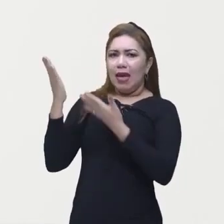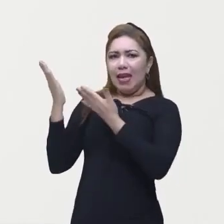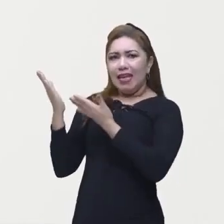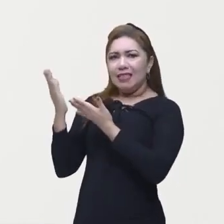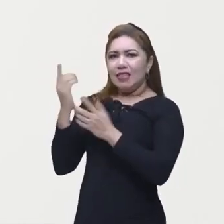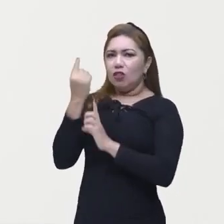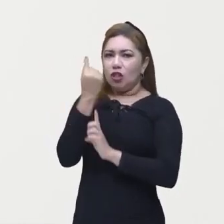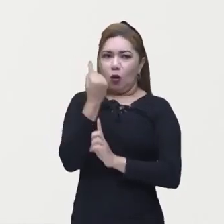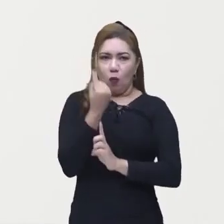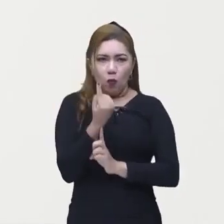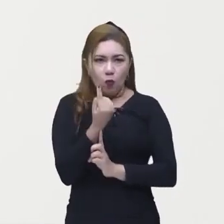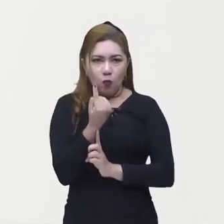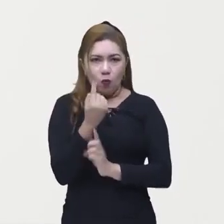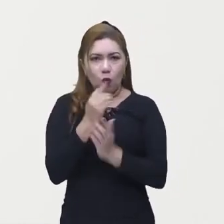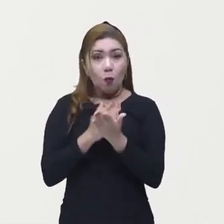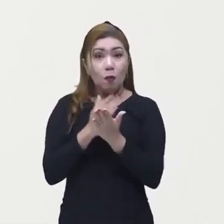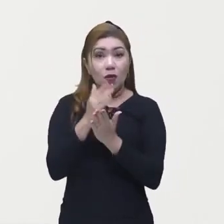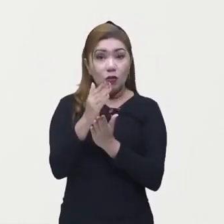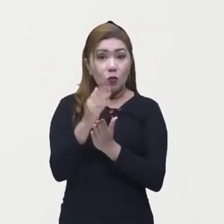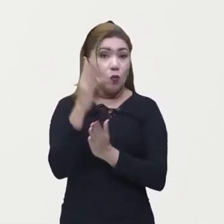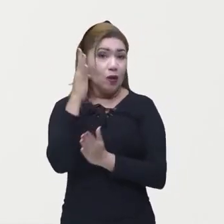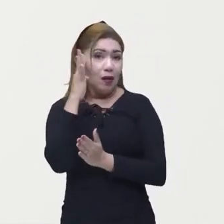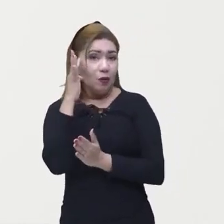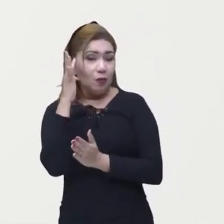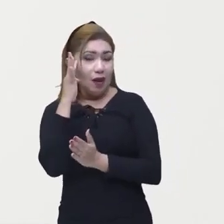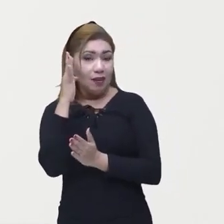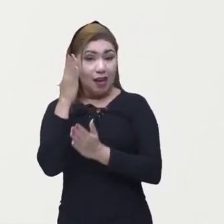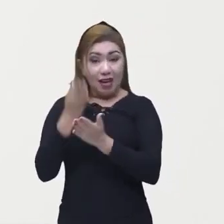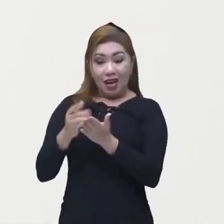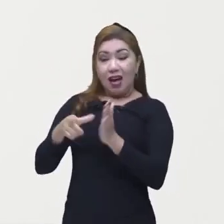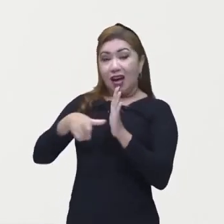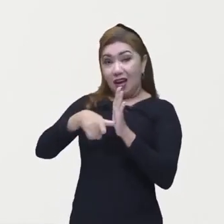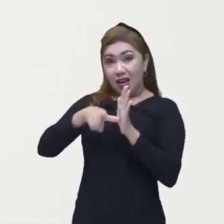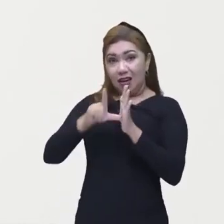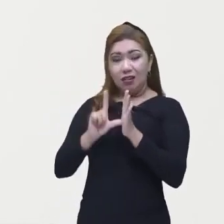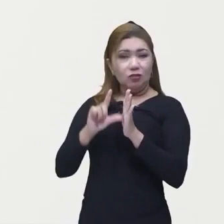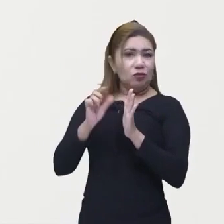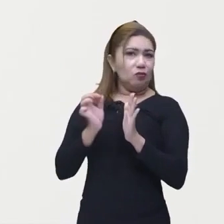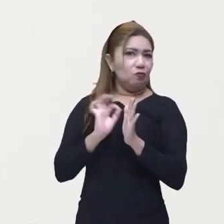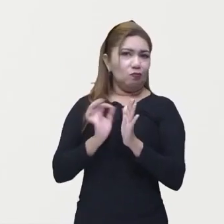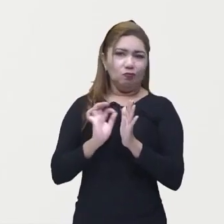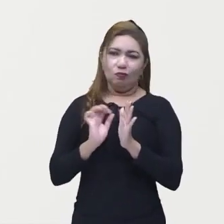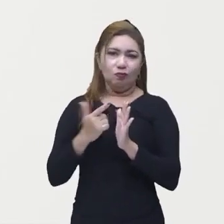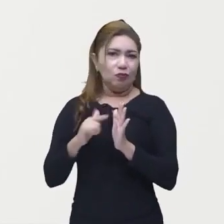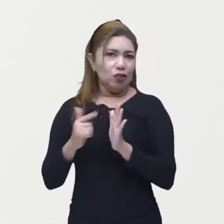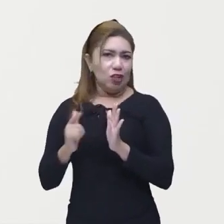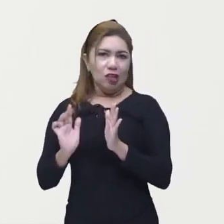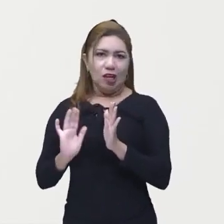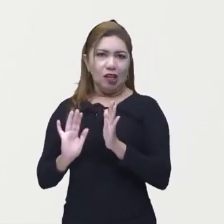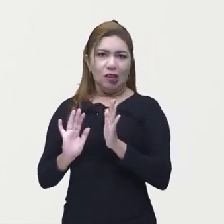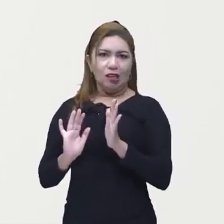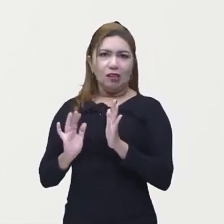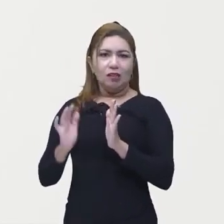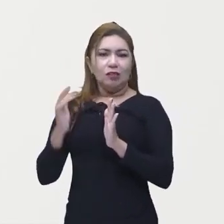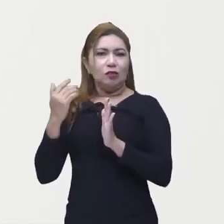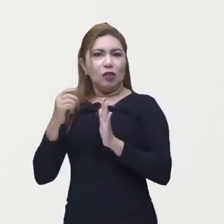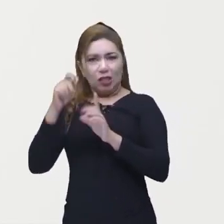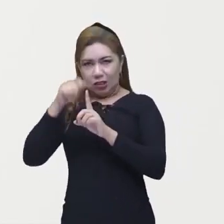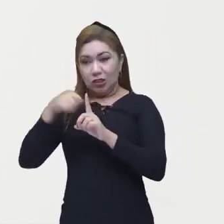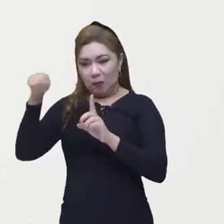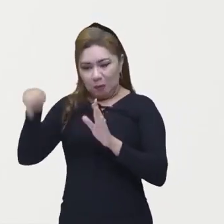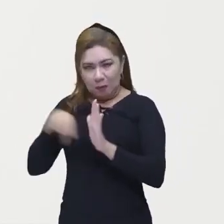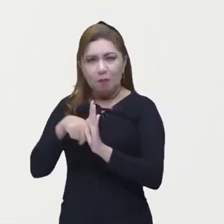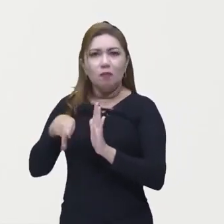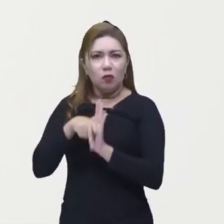dessa semana estavam no mês anterior, tá certo? Então, esse mês iniciou no dia 1º da quarta-feira, ok?